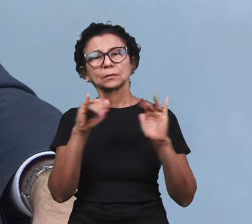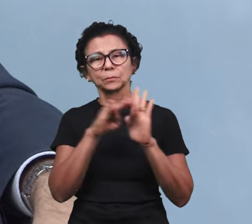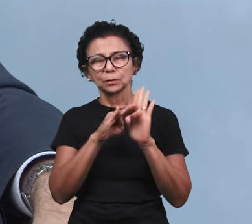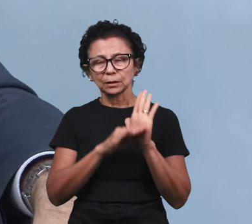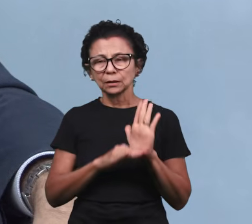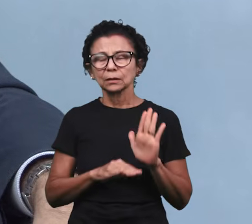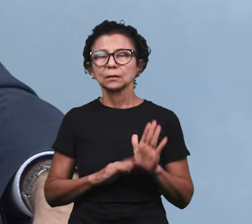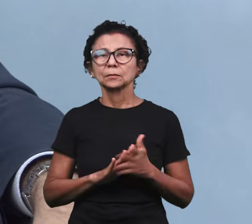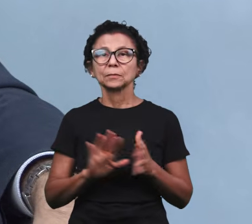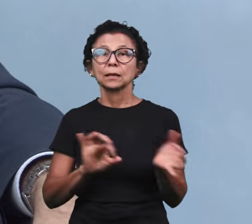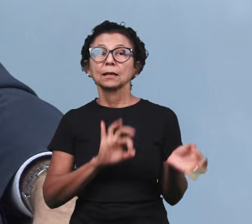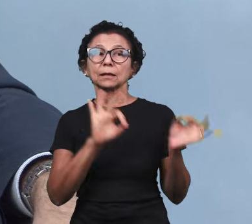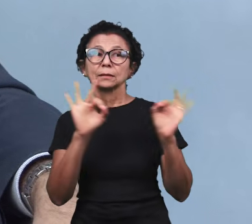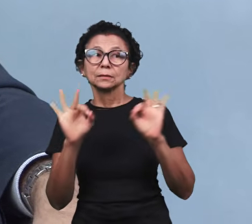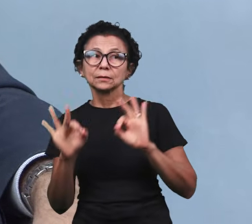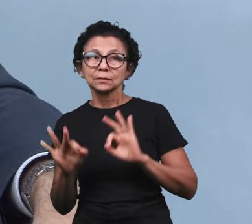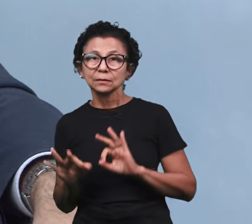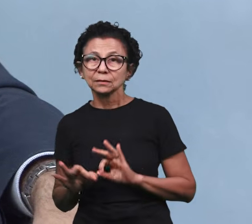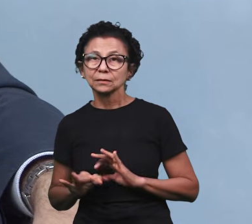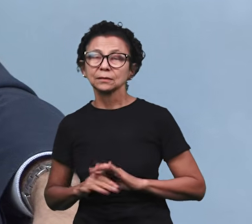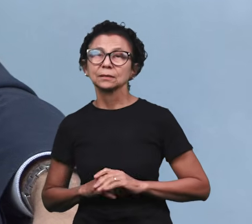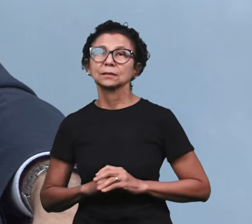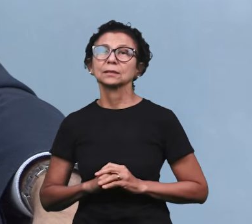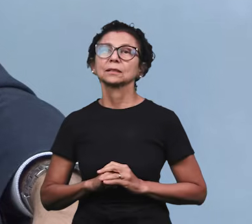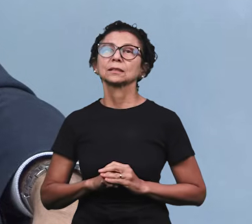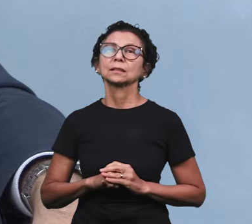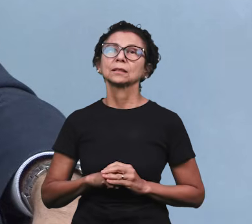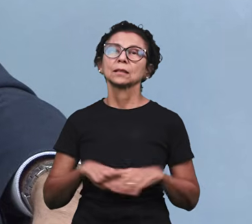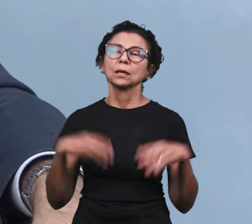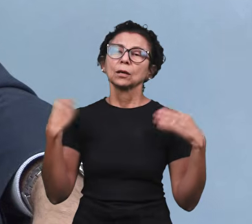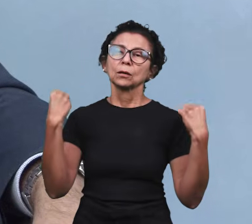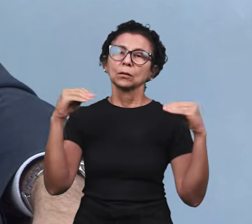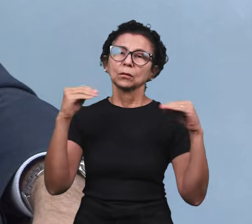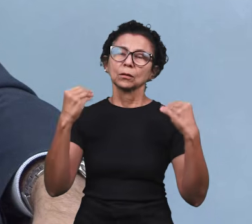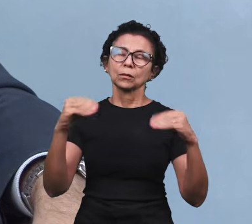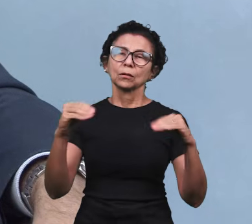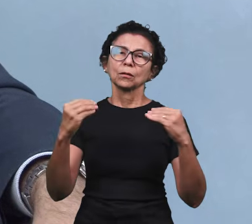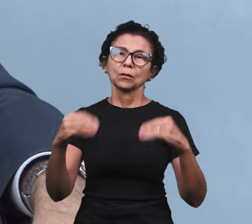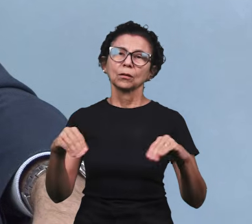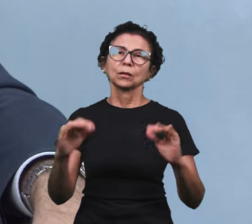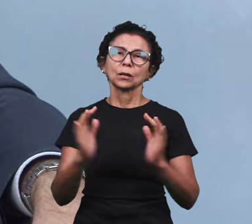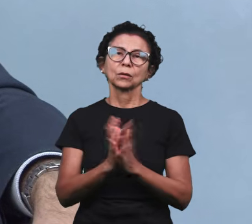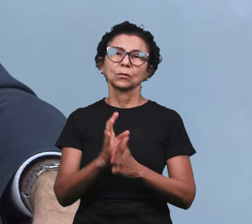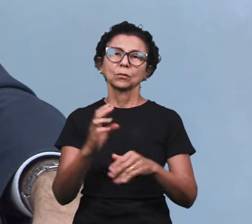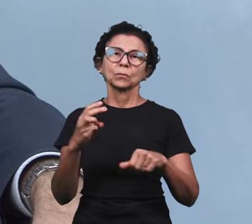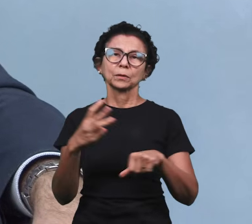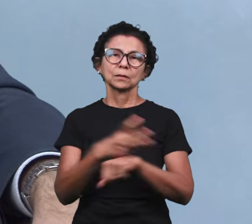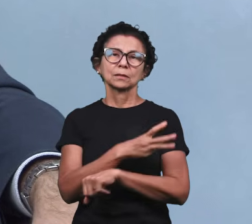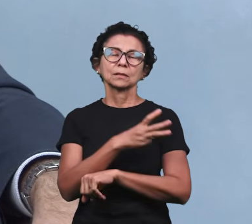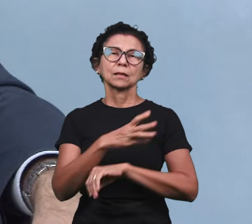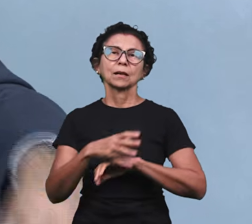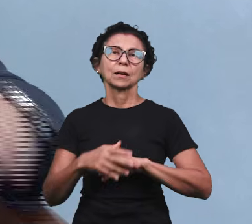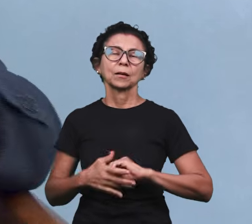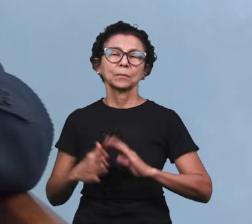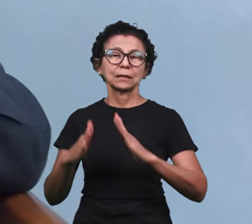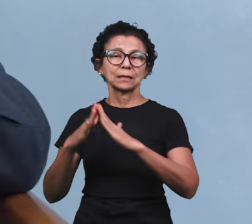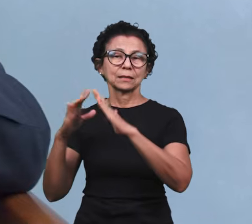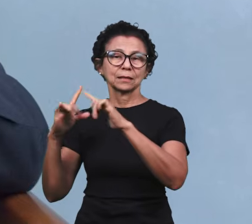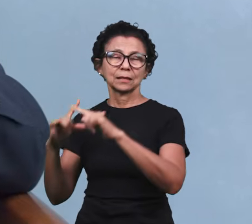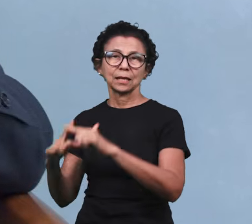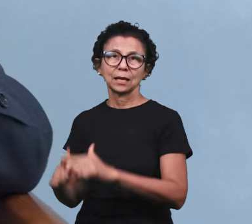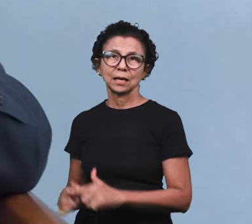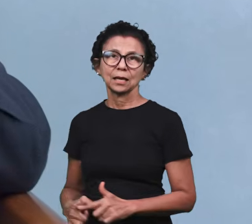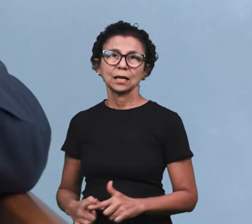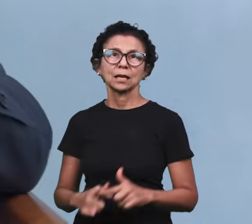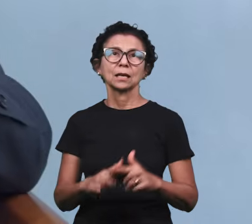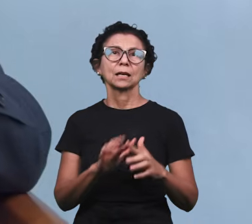programa, assistindo também, coloque nos grupos de WhatsApp das suas igrejas e